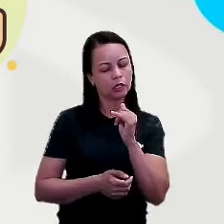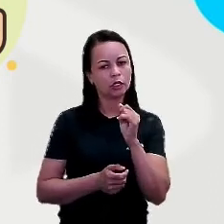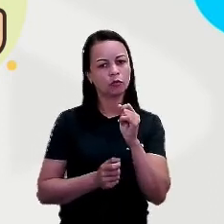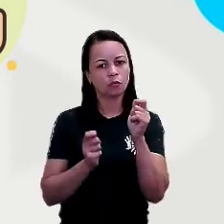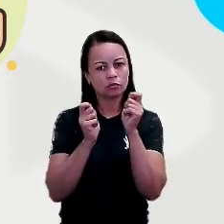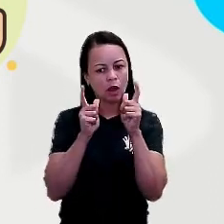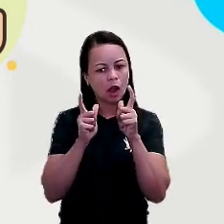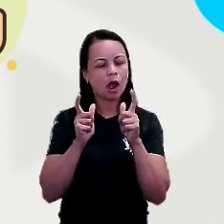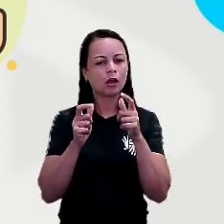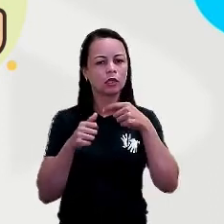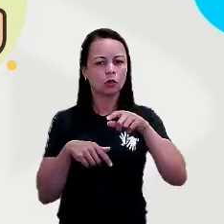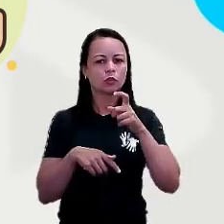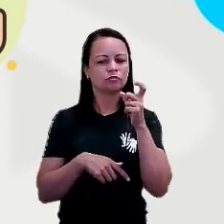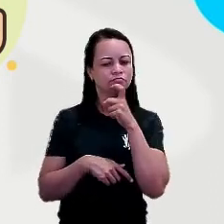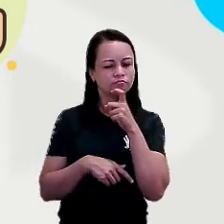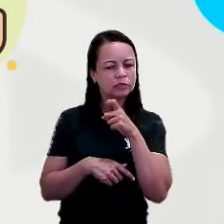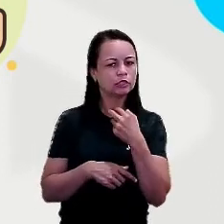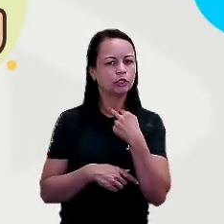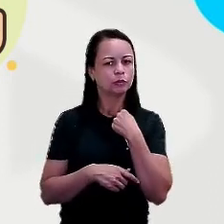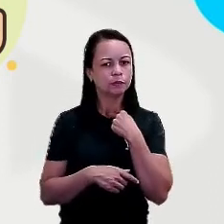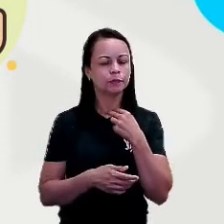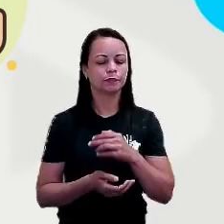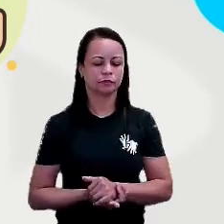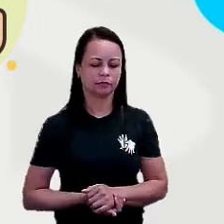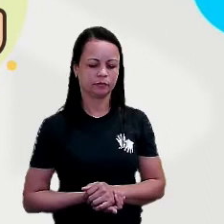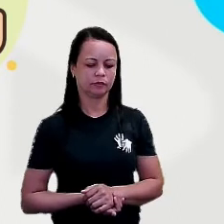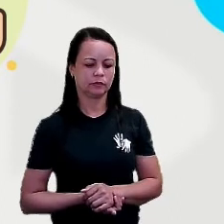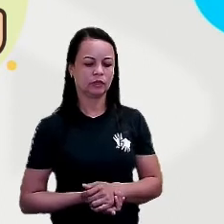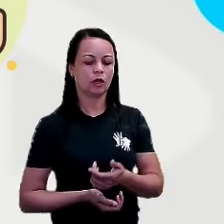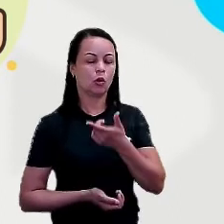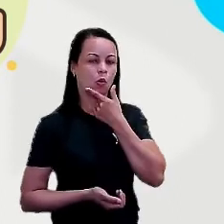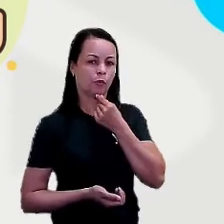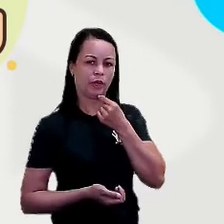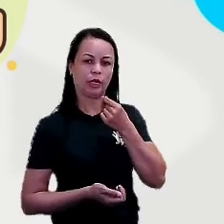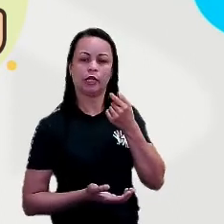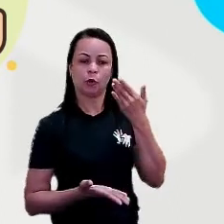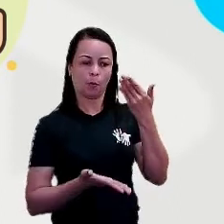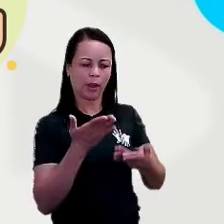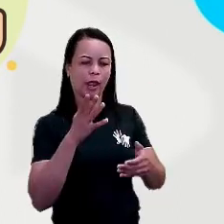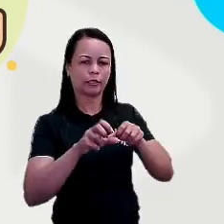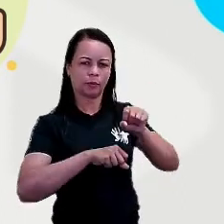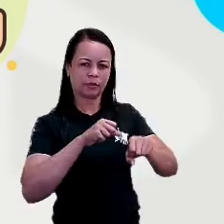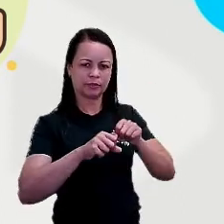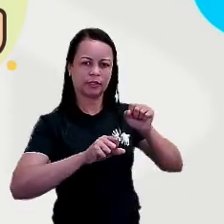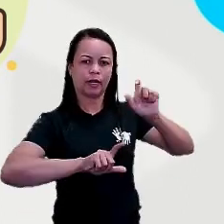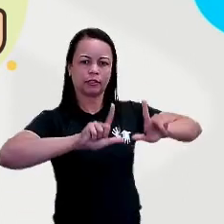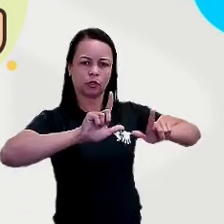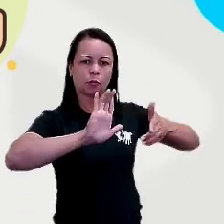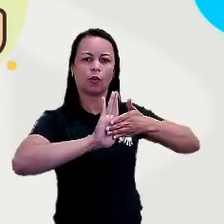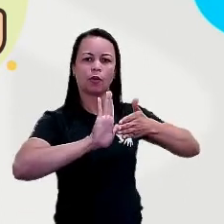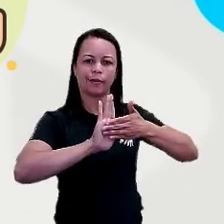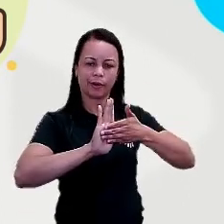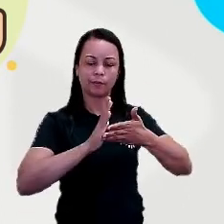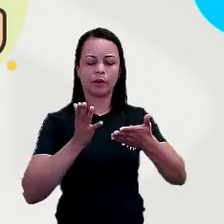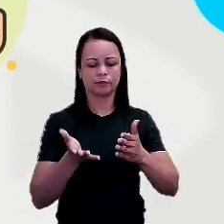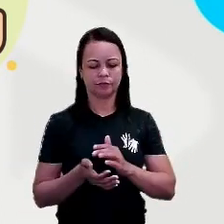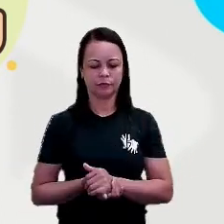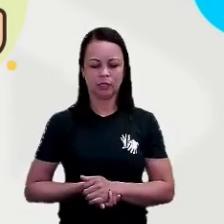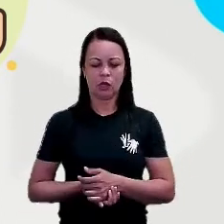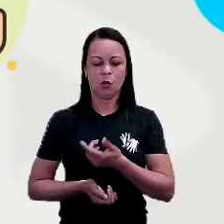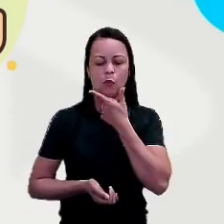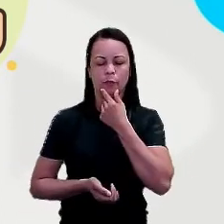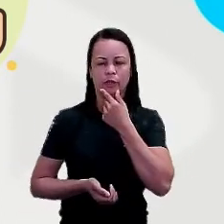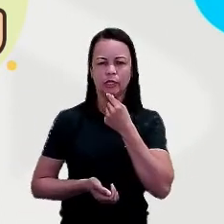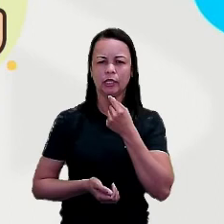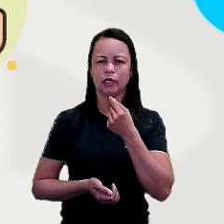mentir. Felipe deixa de ganhar a bicicleta do programa de televisão e Felipe conta inúmeras mentiras em casa. Então, vamos pensar aqui um